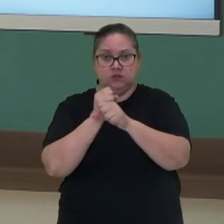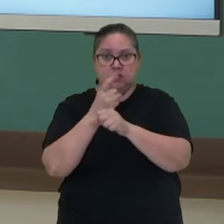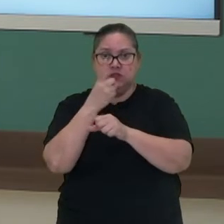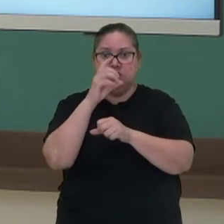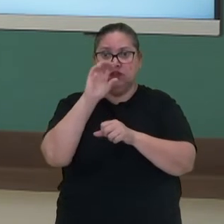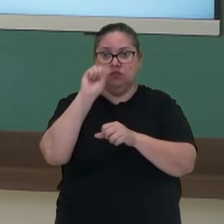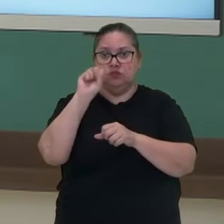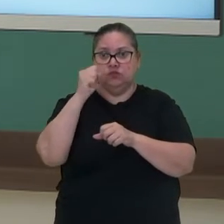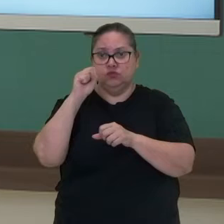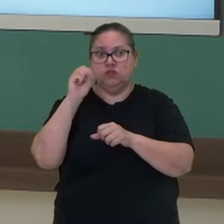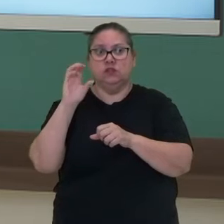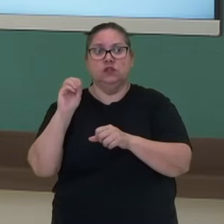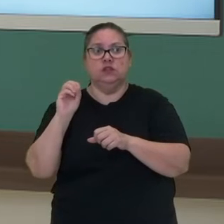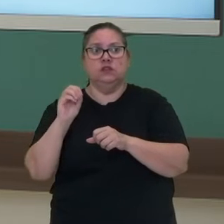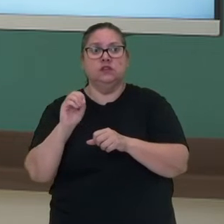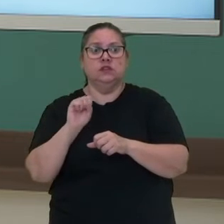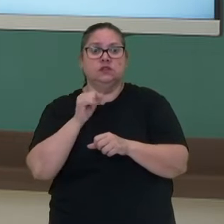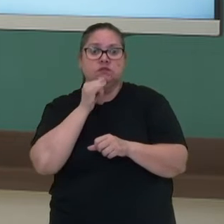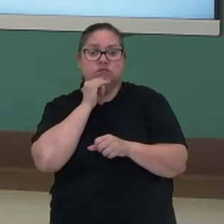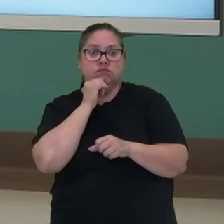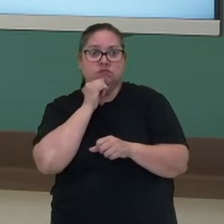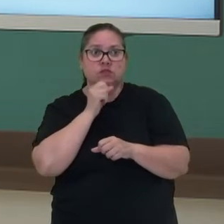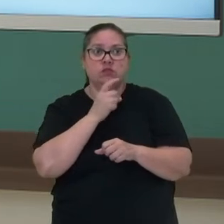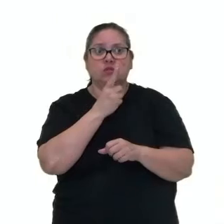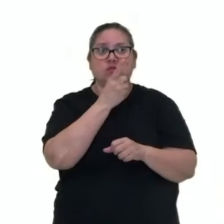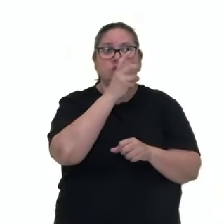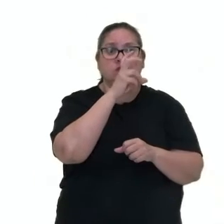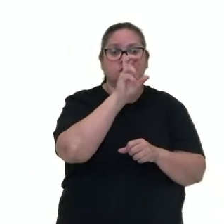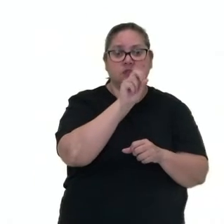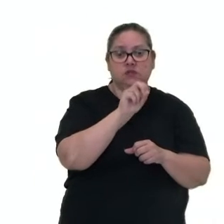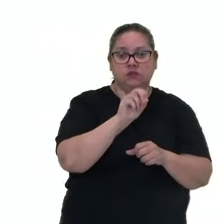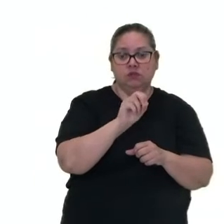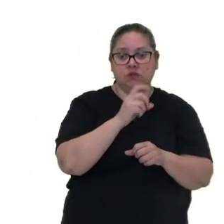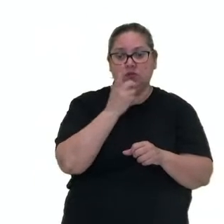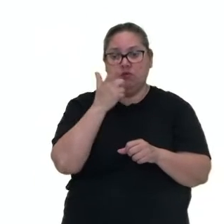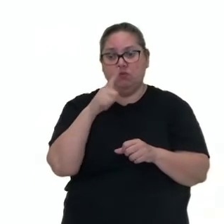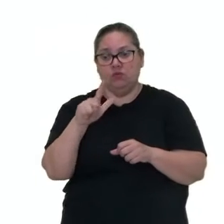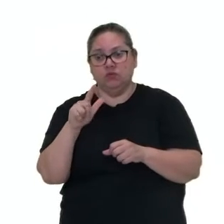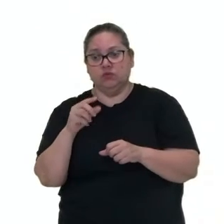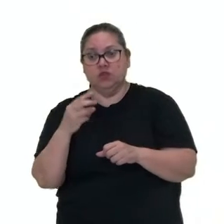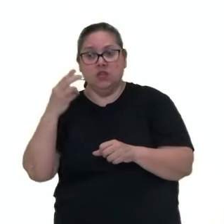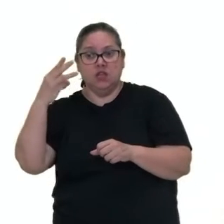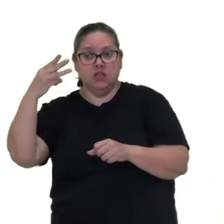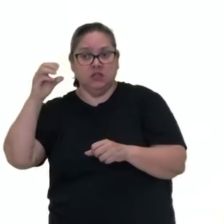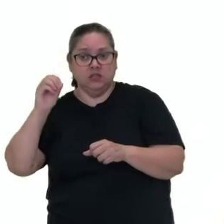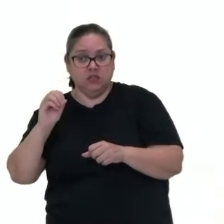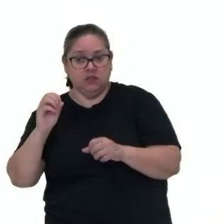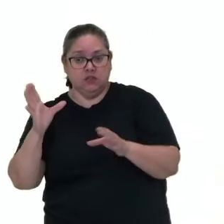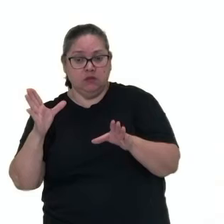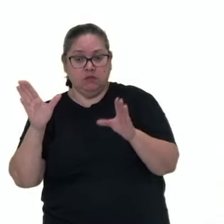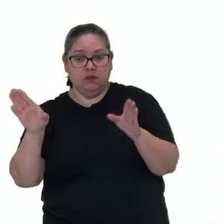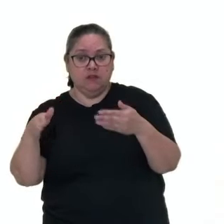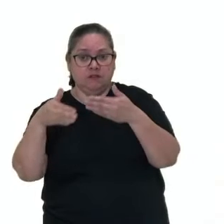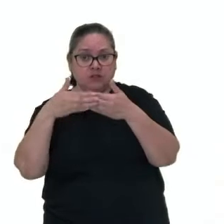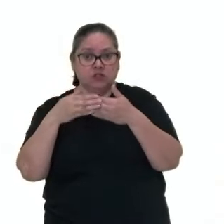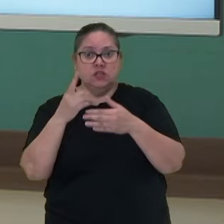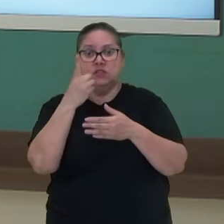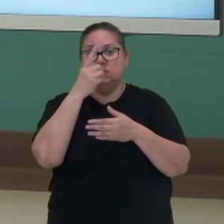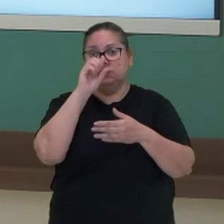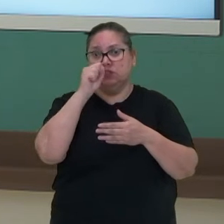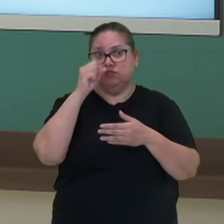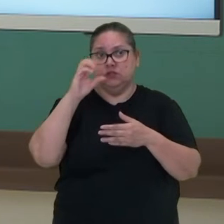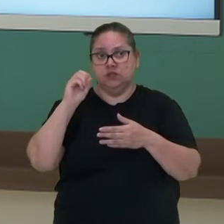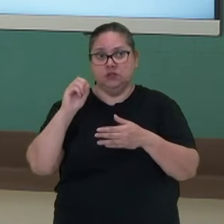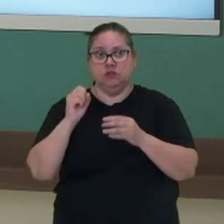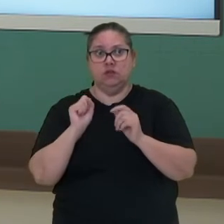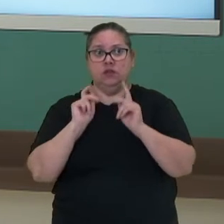180. Por exemplo, se um for 150, o outro terá que ser 30 para fechar os 180